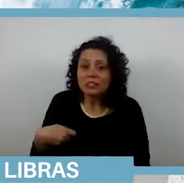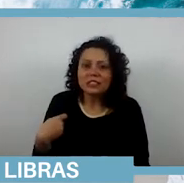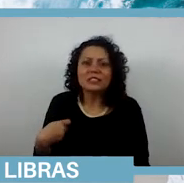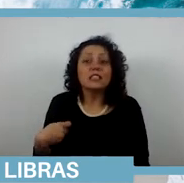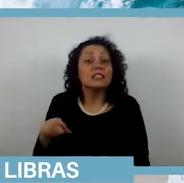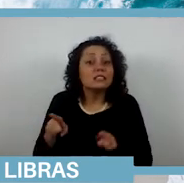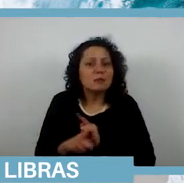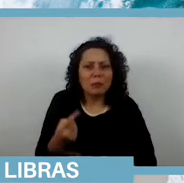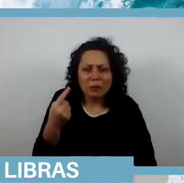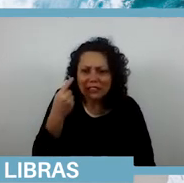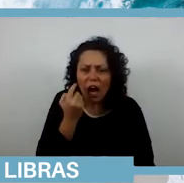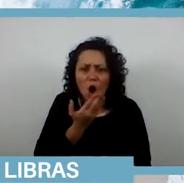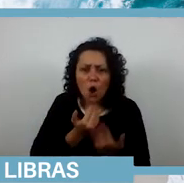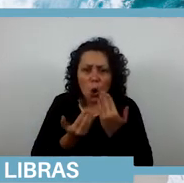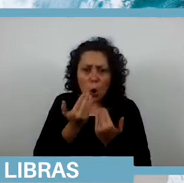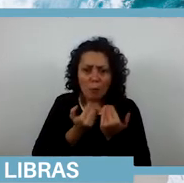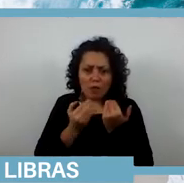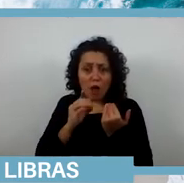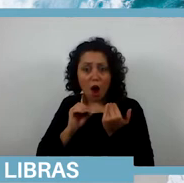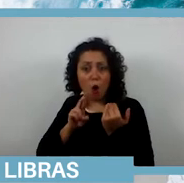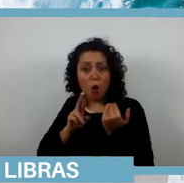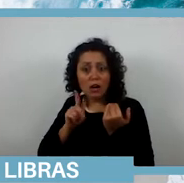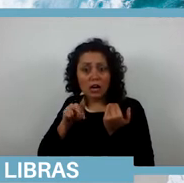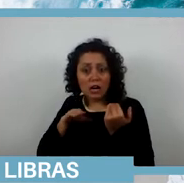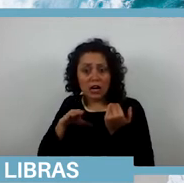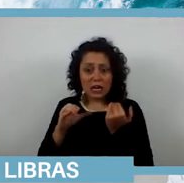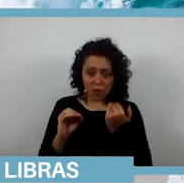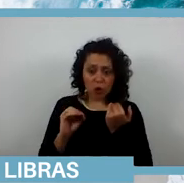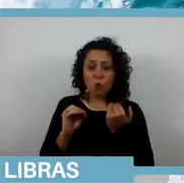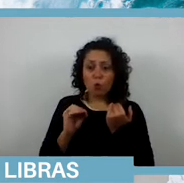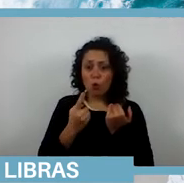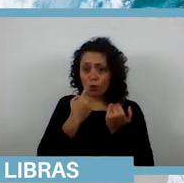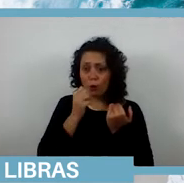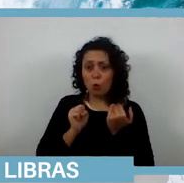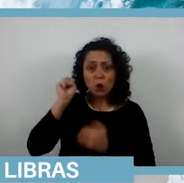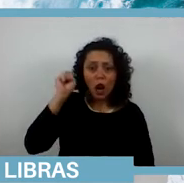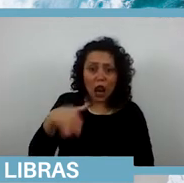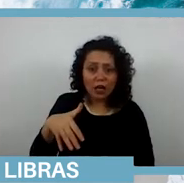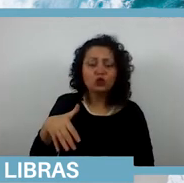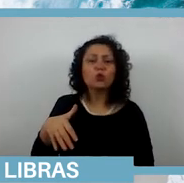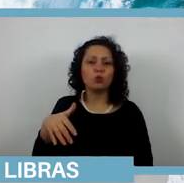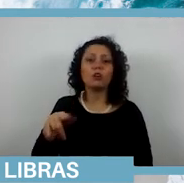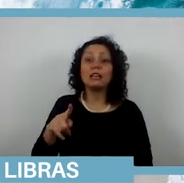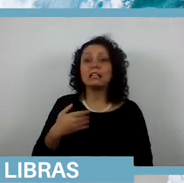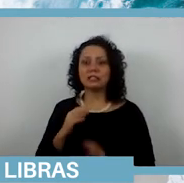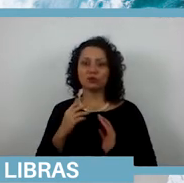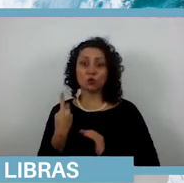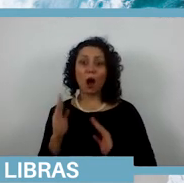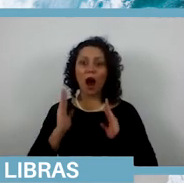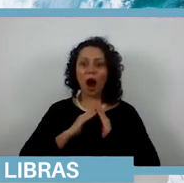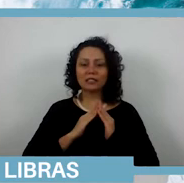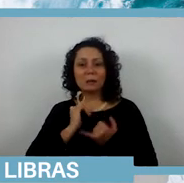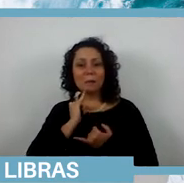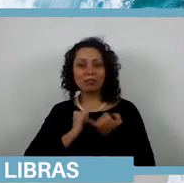fazer os orgânicos né questão ele mais ou menos metade do serviço que a gente já era em casa então tem um potencial muito grande